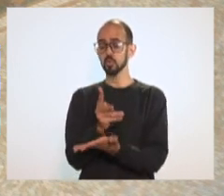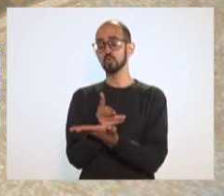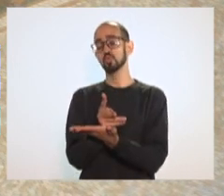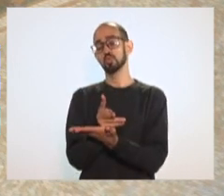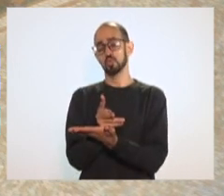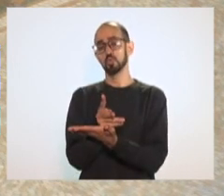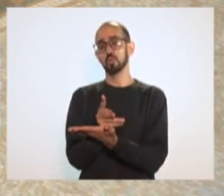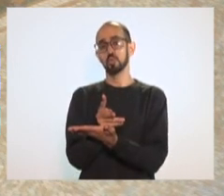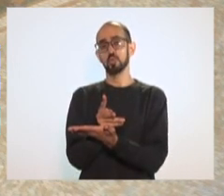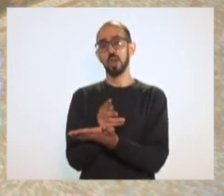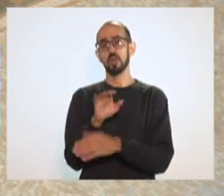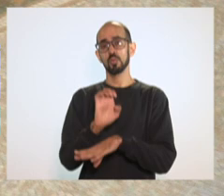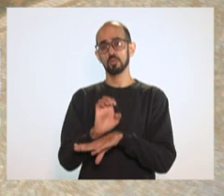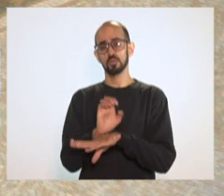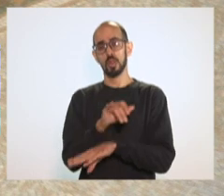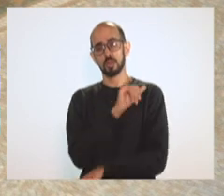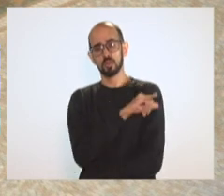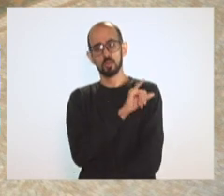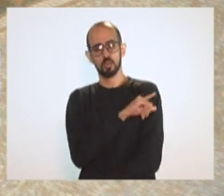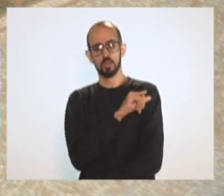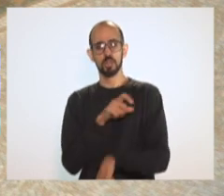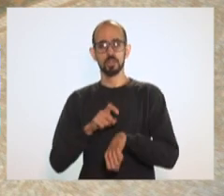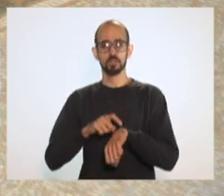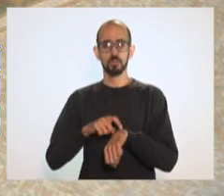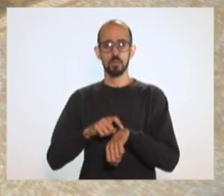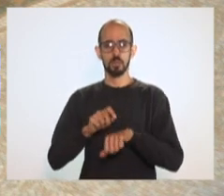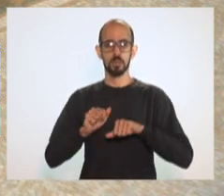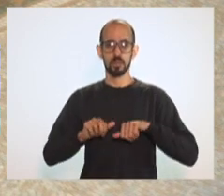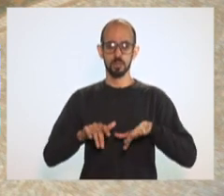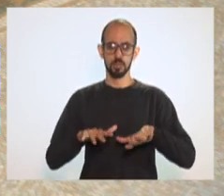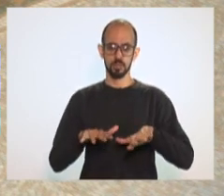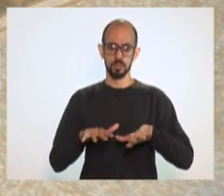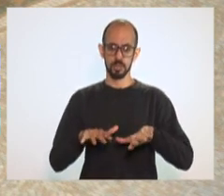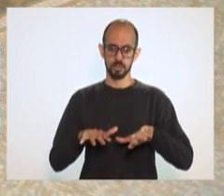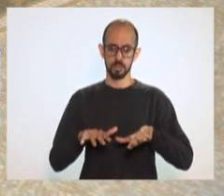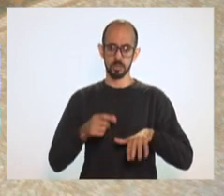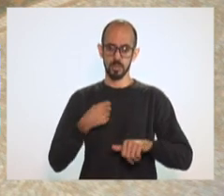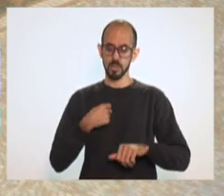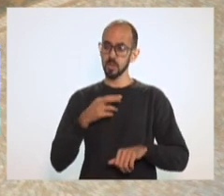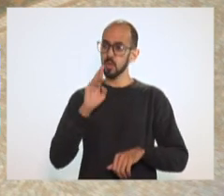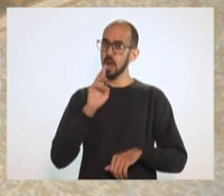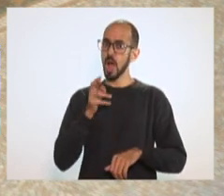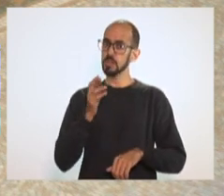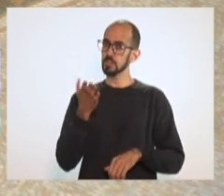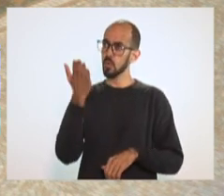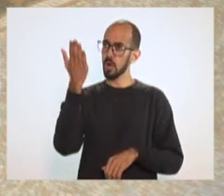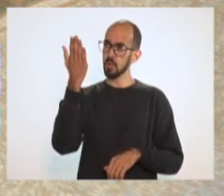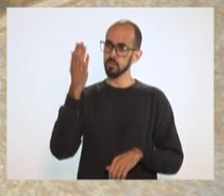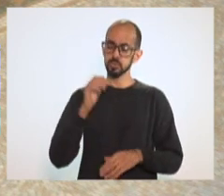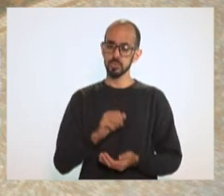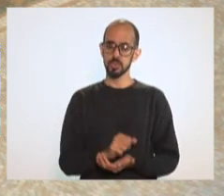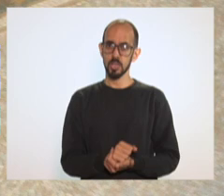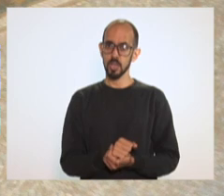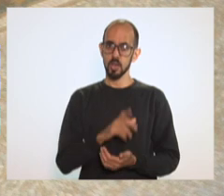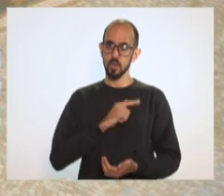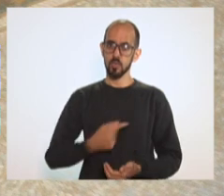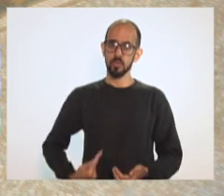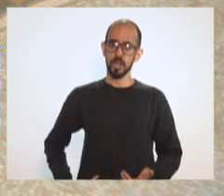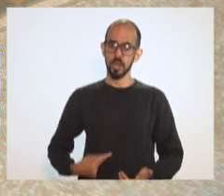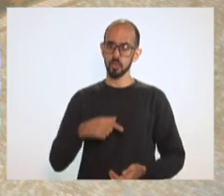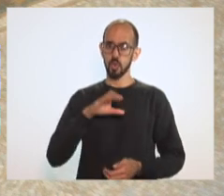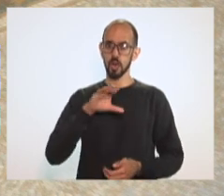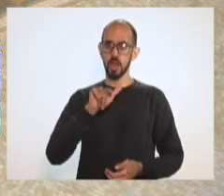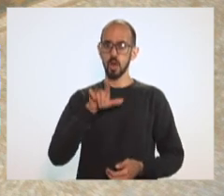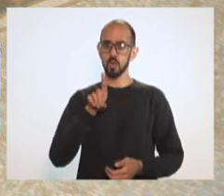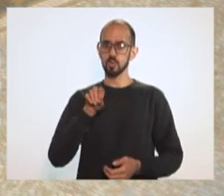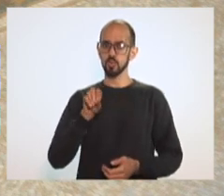lidando com a pandemia, com essa situação, está conseguindo agregar forças. Eu realmente dou razão à vossa excelência. Governador Cláudio Castro, por enquanto, em